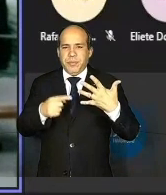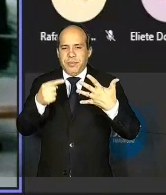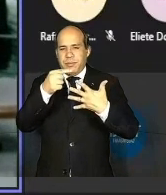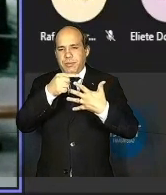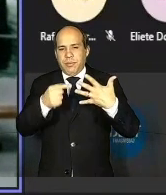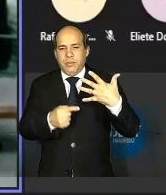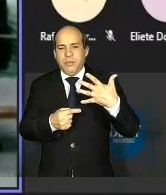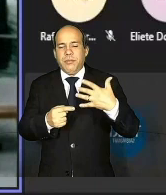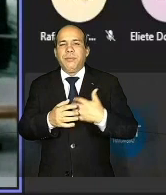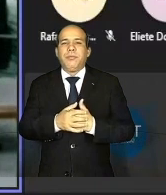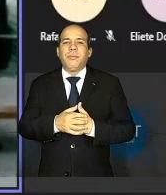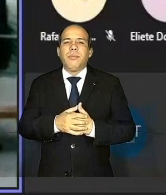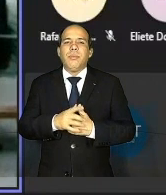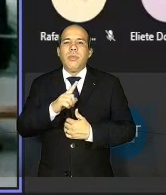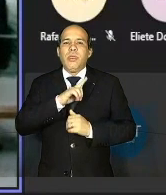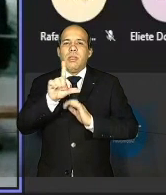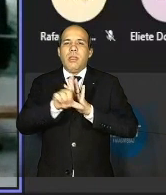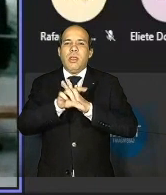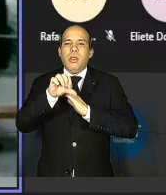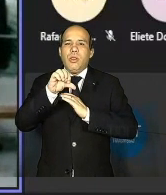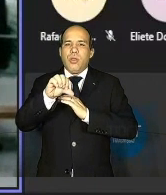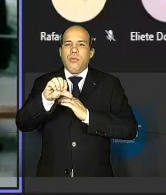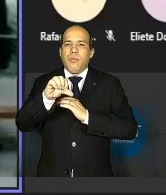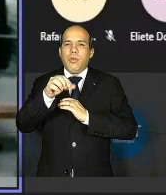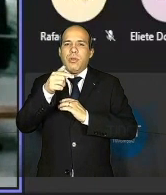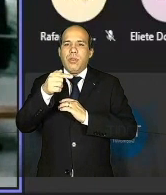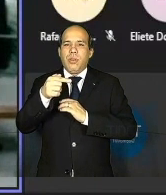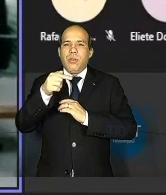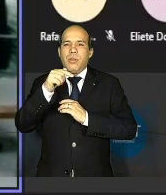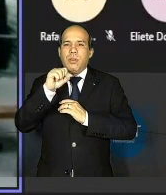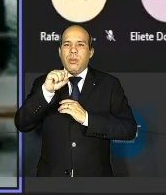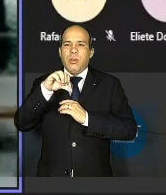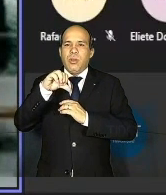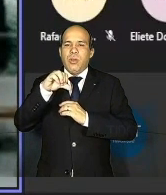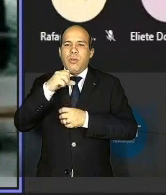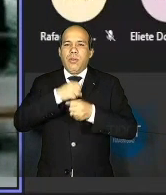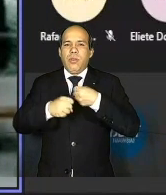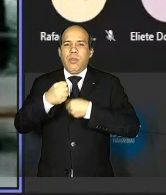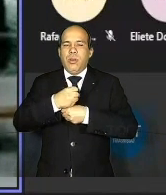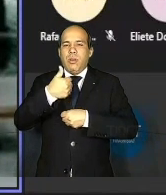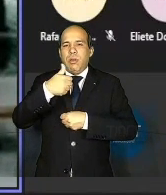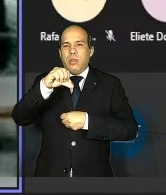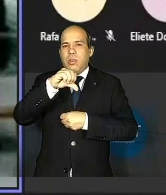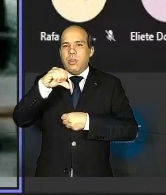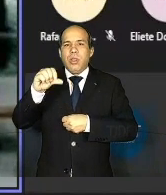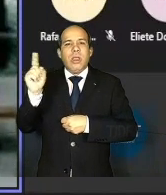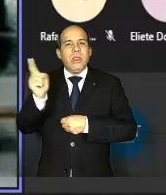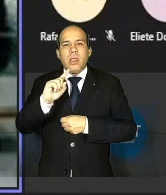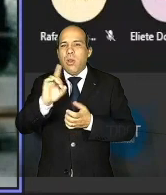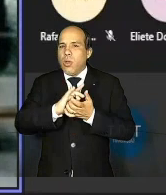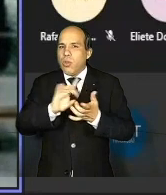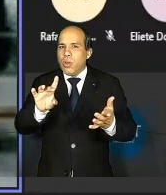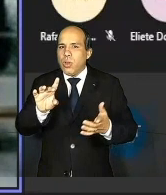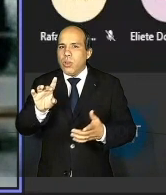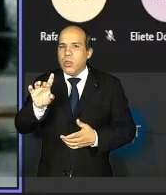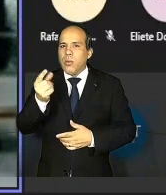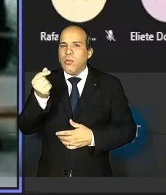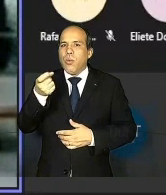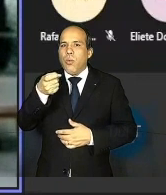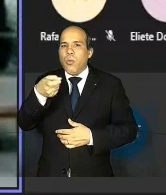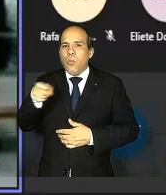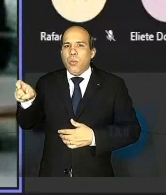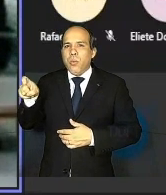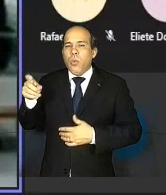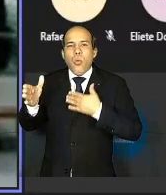Bom, da leitura dos dispositivos, verifica-se que a Lei 9.789, de 99, não autoriza a cobrança